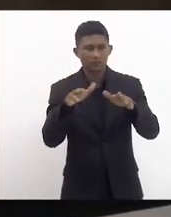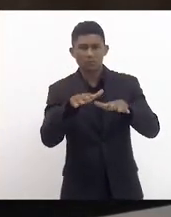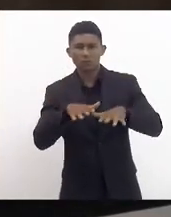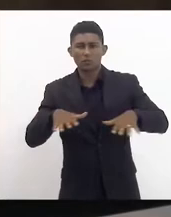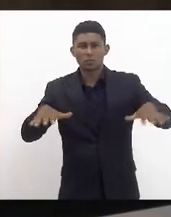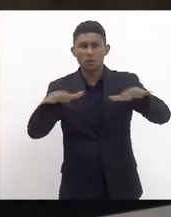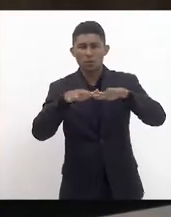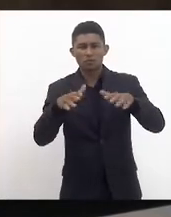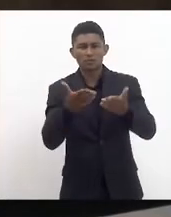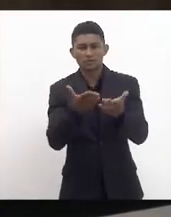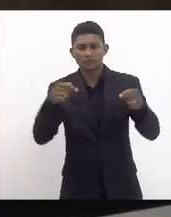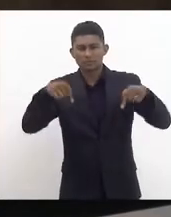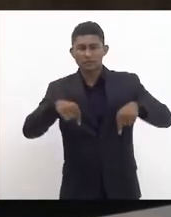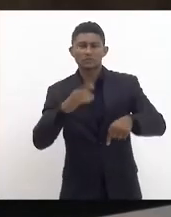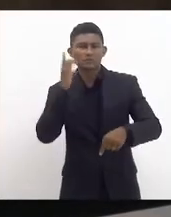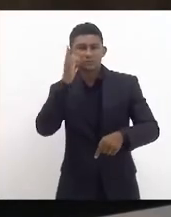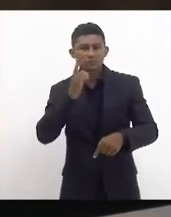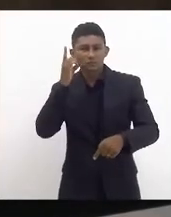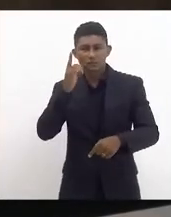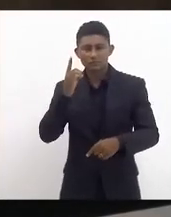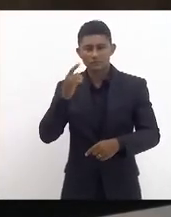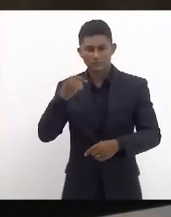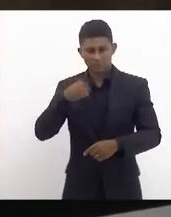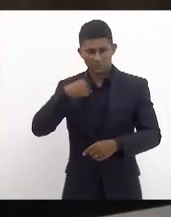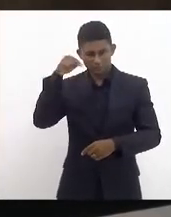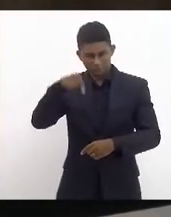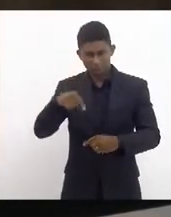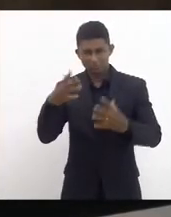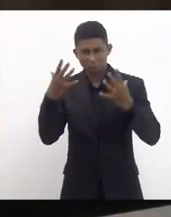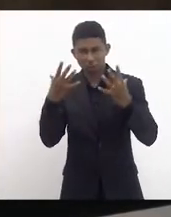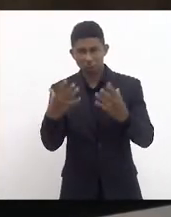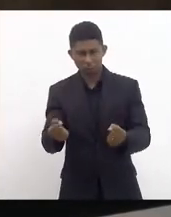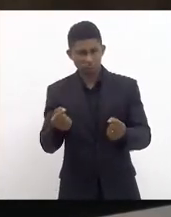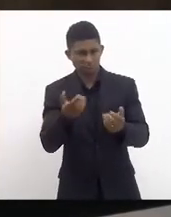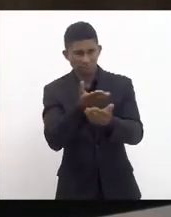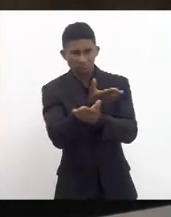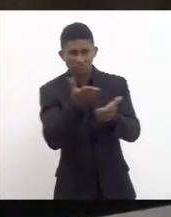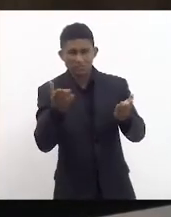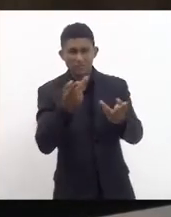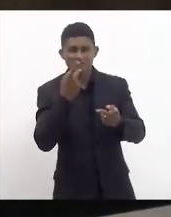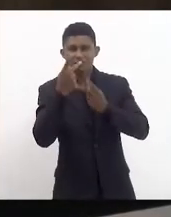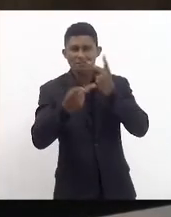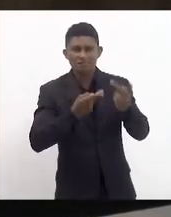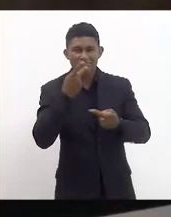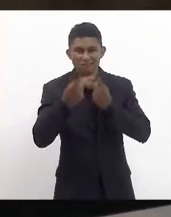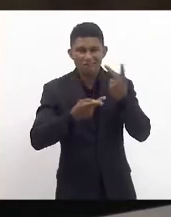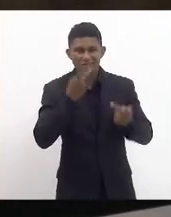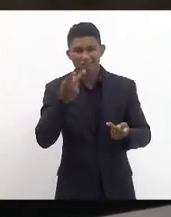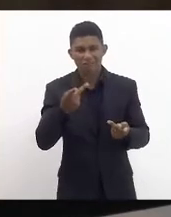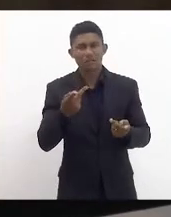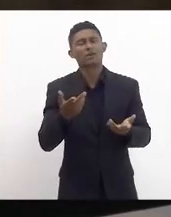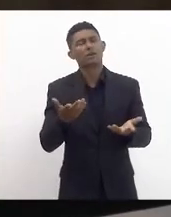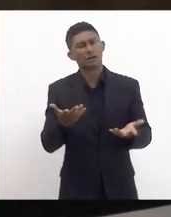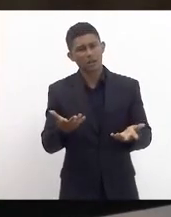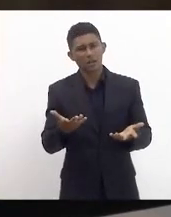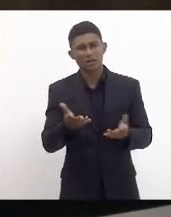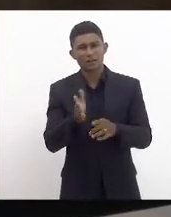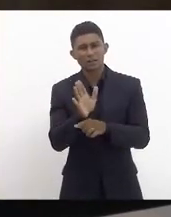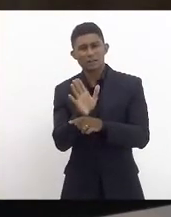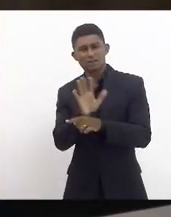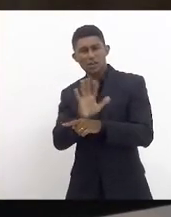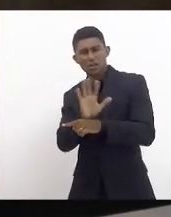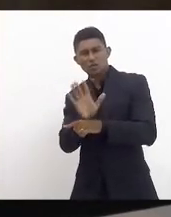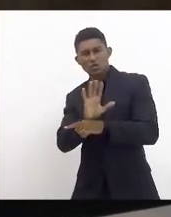na Assembleia, e não vou permitir essa narrativa vil, torpe, distrair videozinho para a